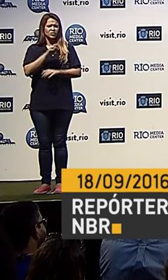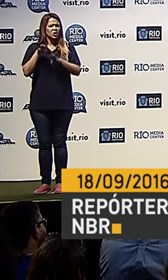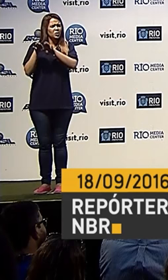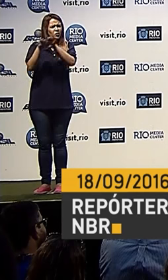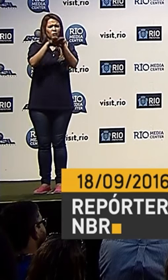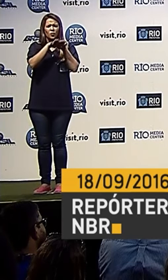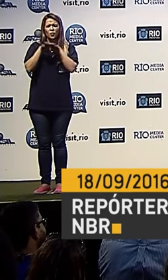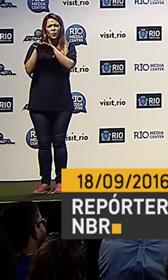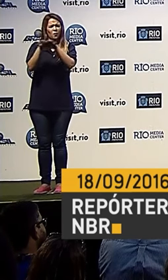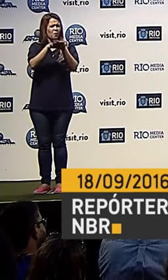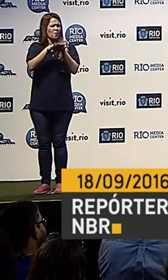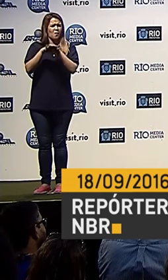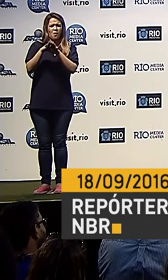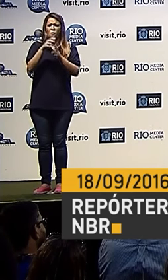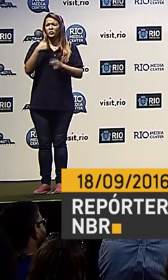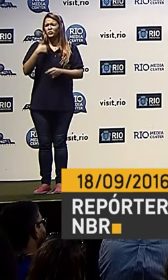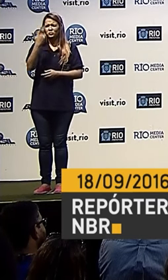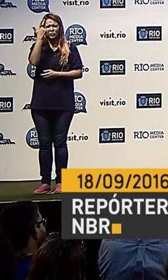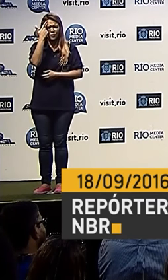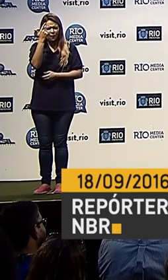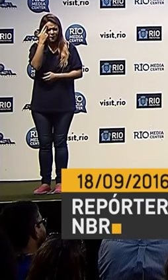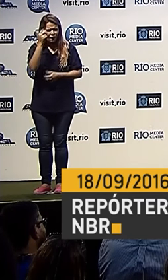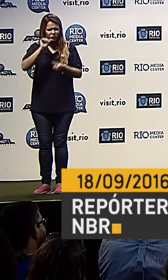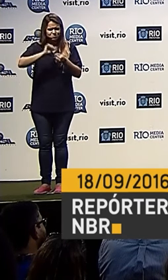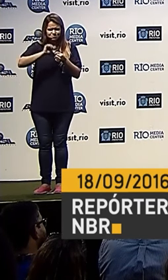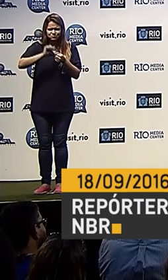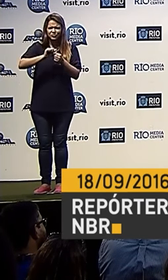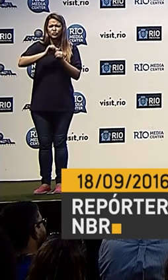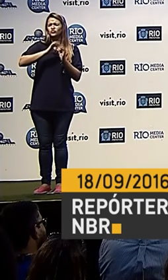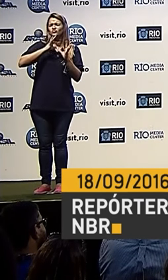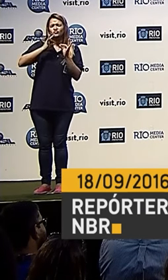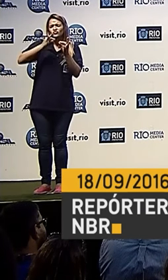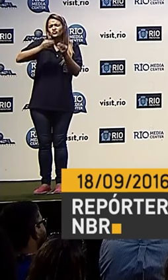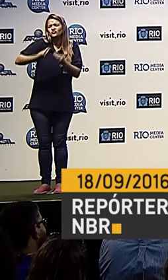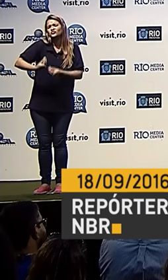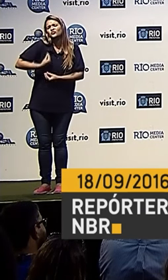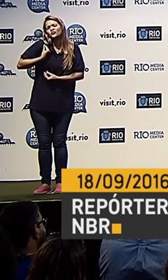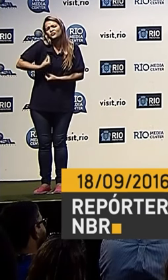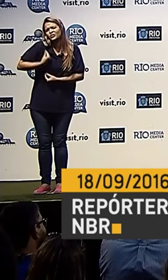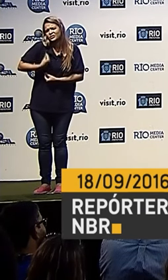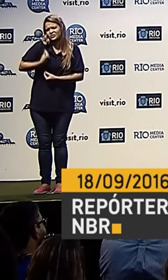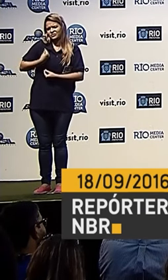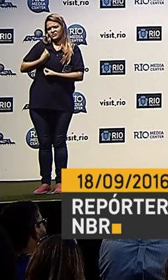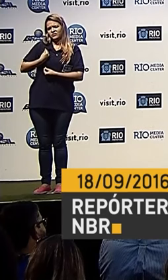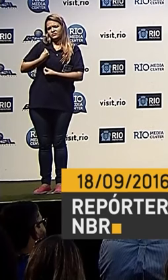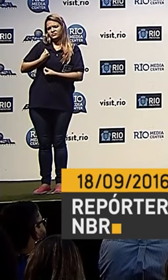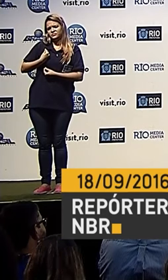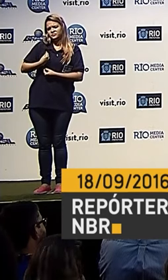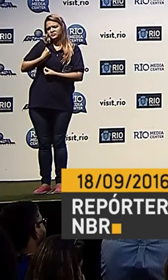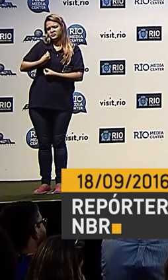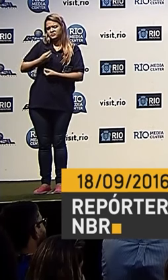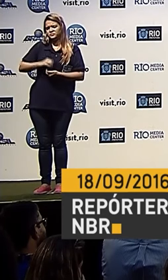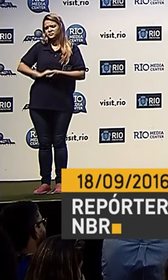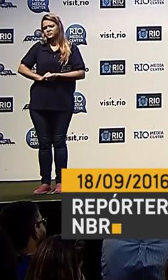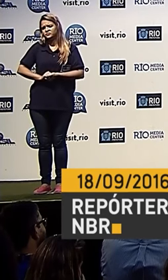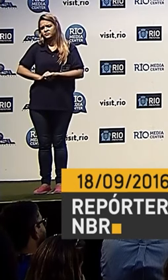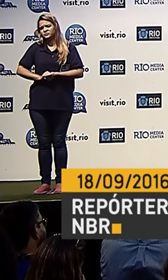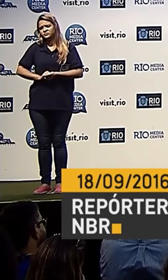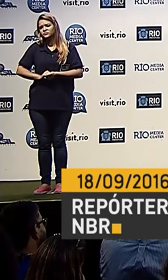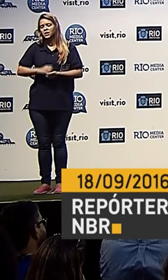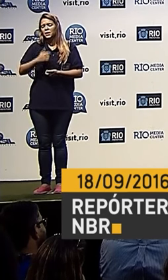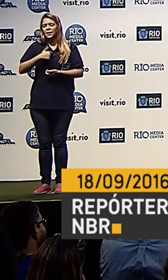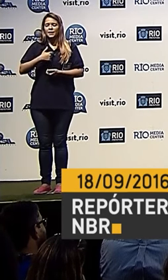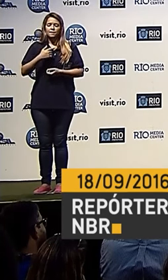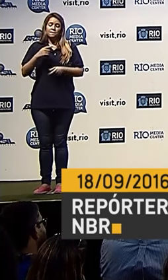faço tudo o que eu desejo e posso e devo, desde que isso me